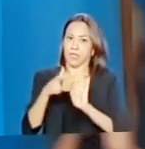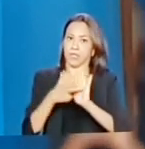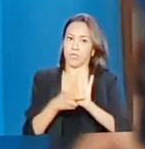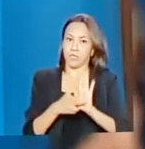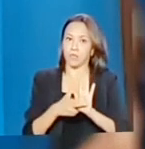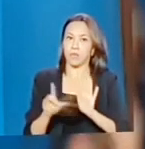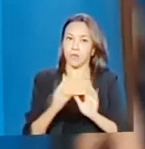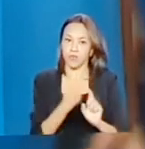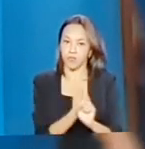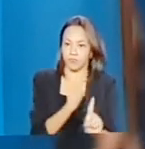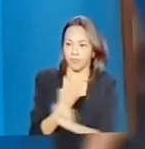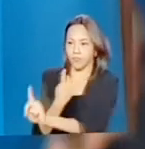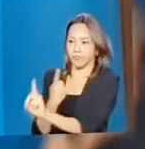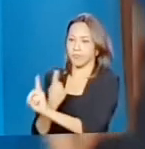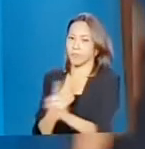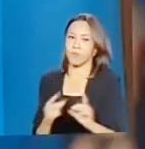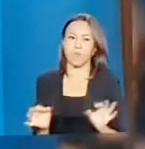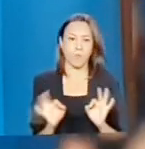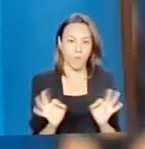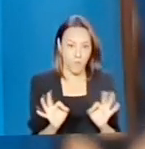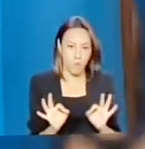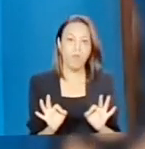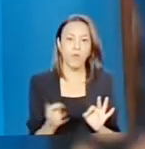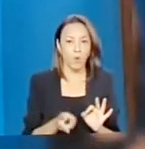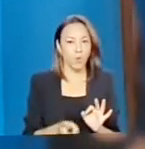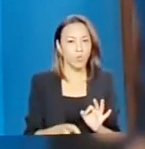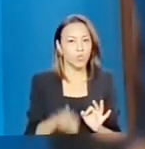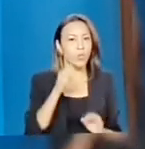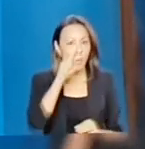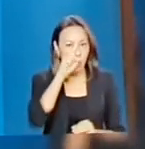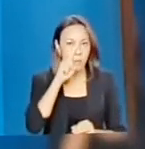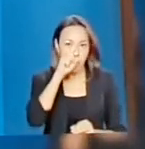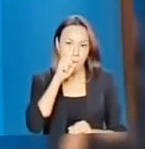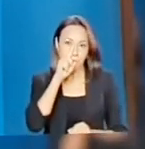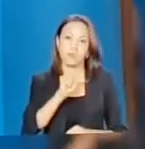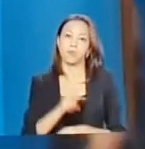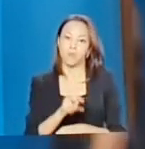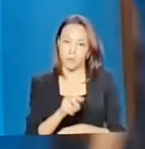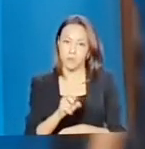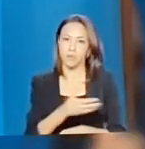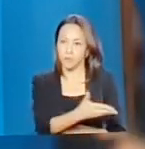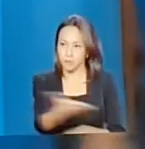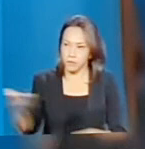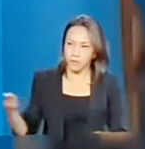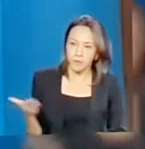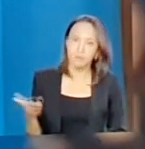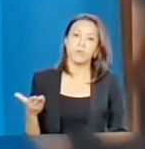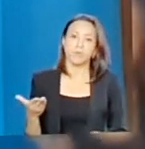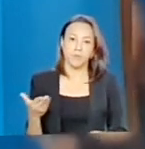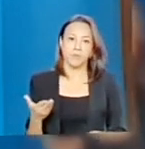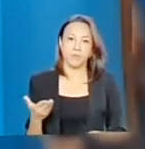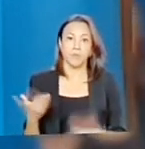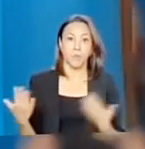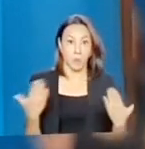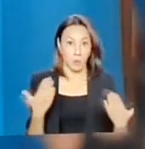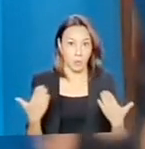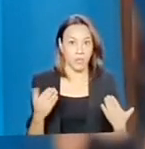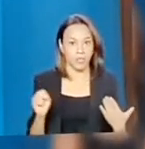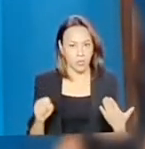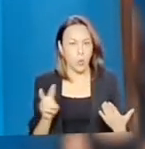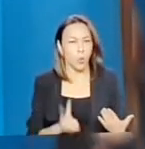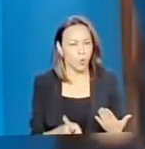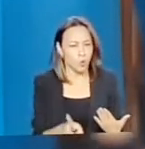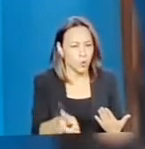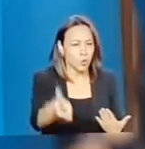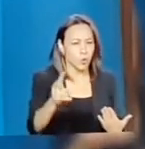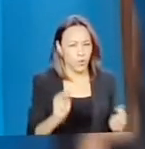curso. A ameaça ainda está à porta. O lobo ainda ronda o nosso